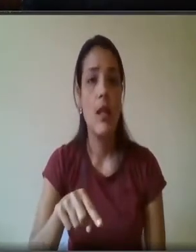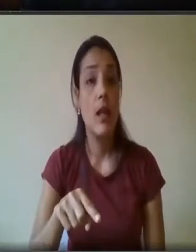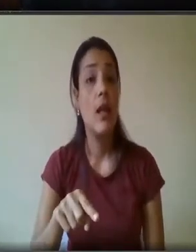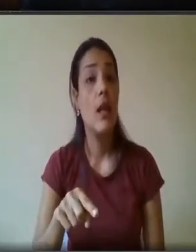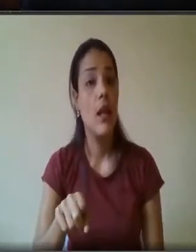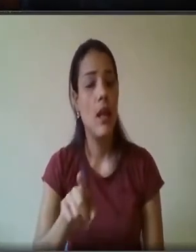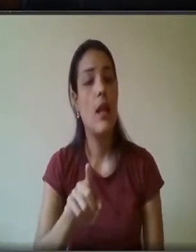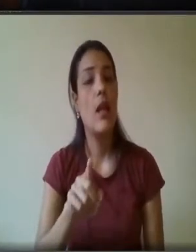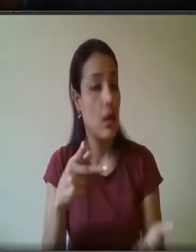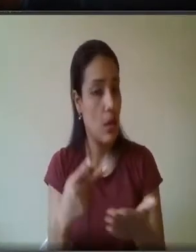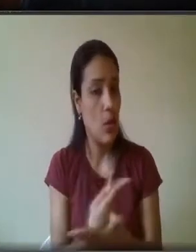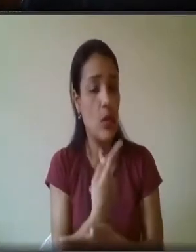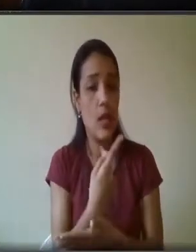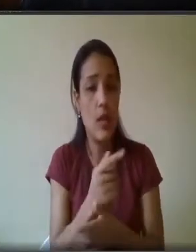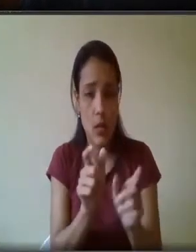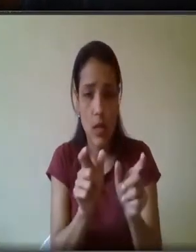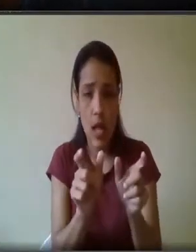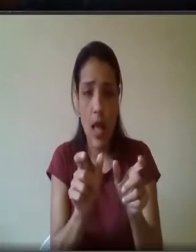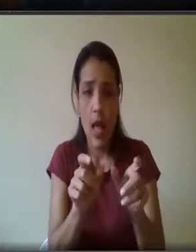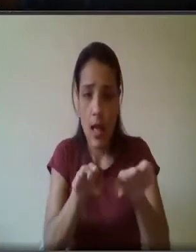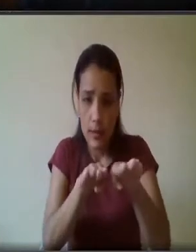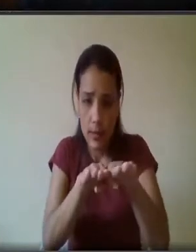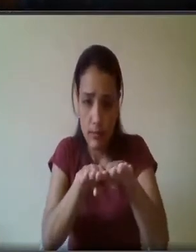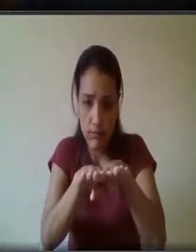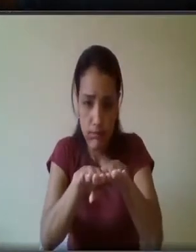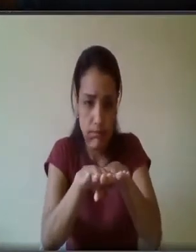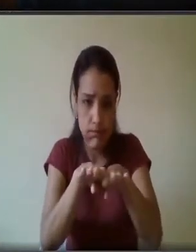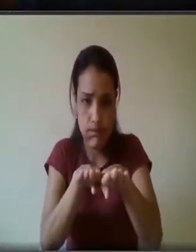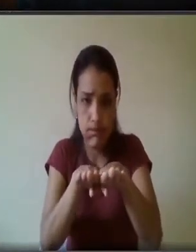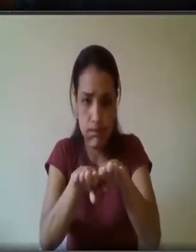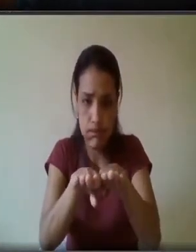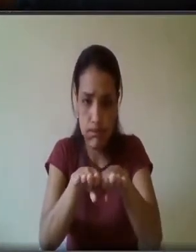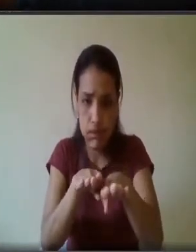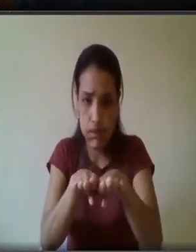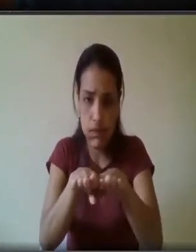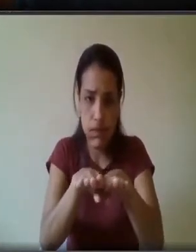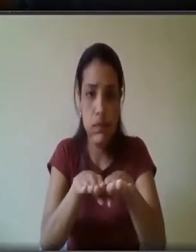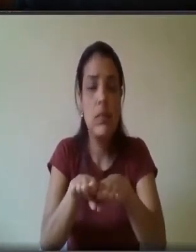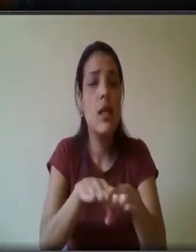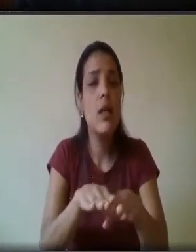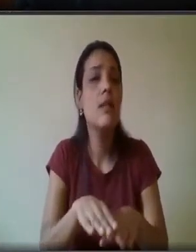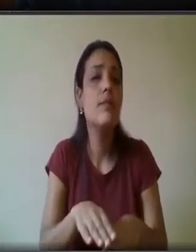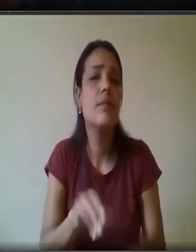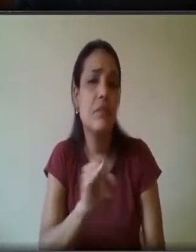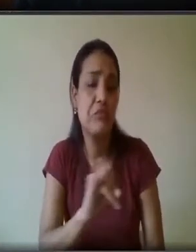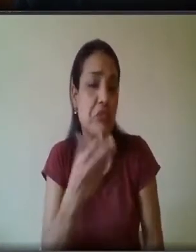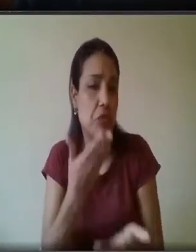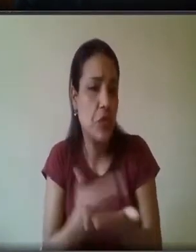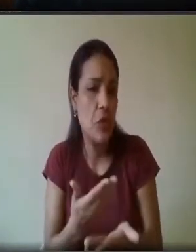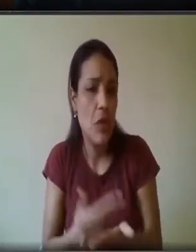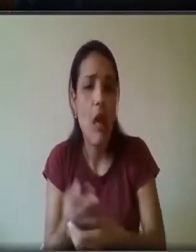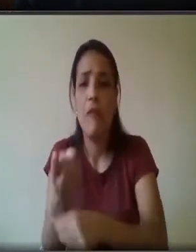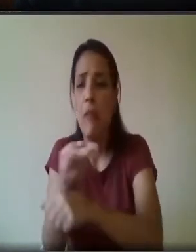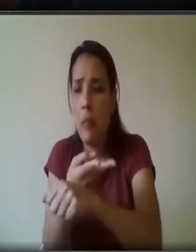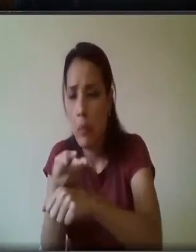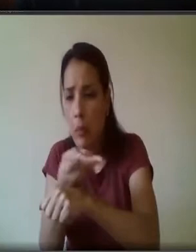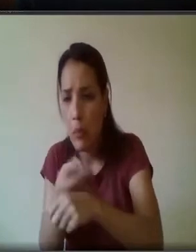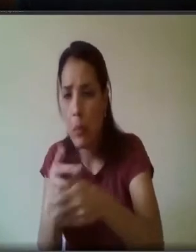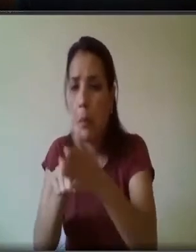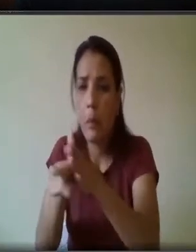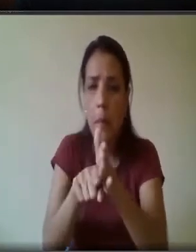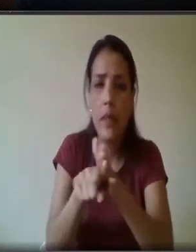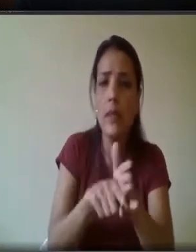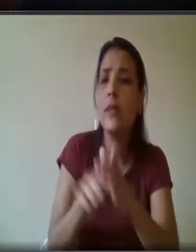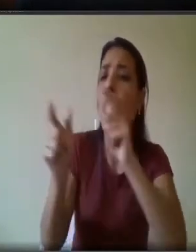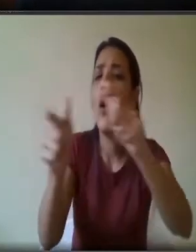movimento transformante tangencial. Assim, quando a gente vai estudar, que você vai procurar essas situações pelo mundo afora, tá?